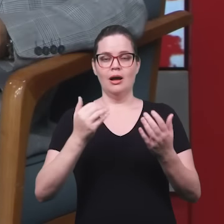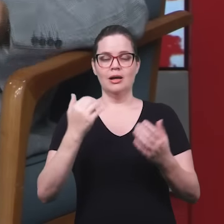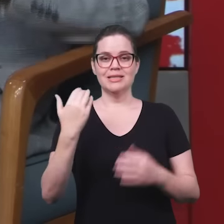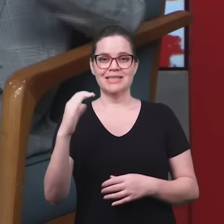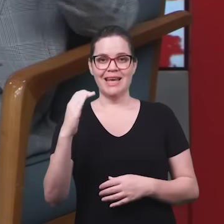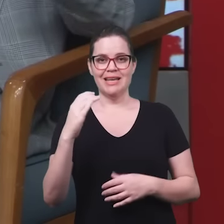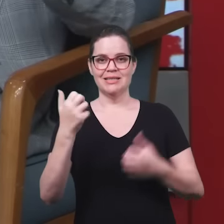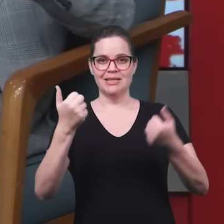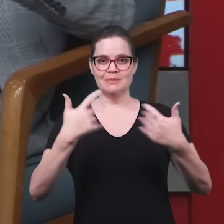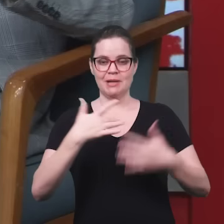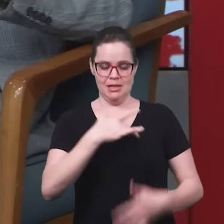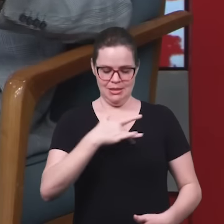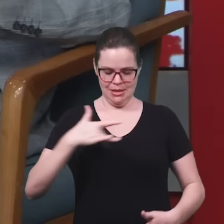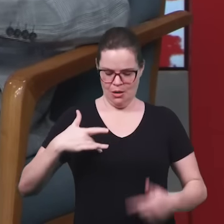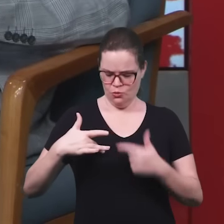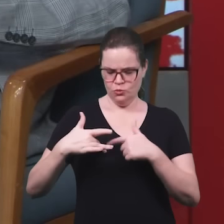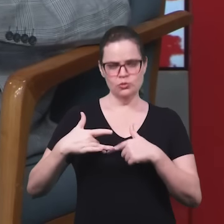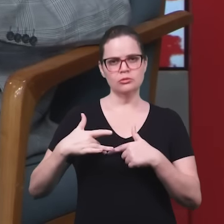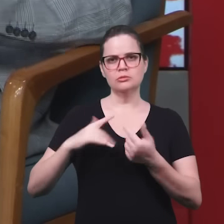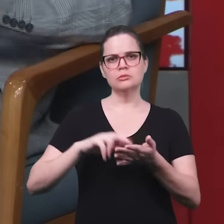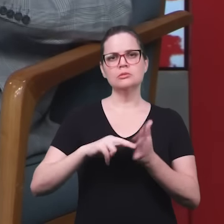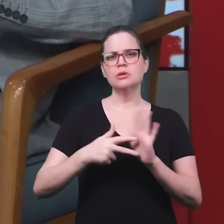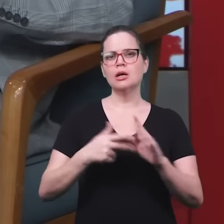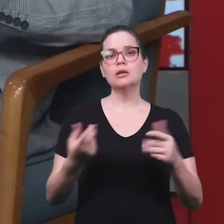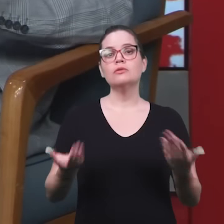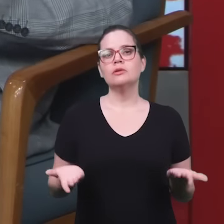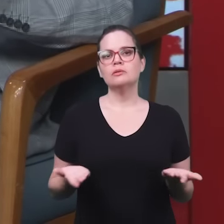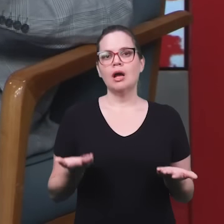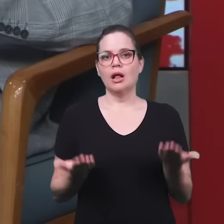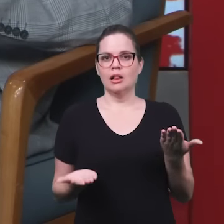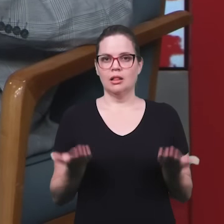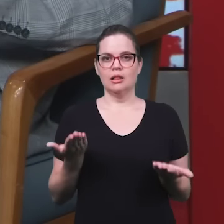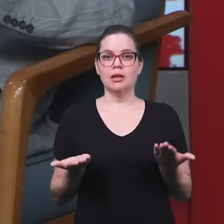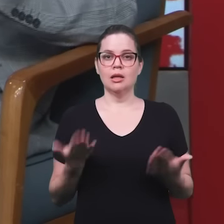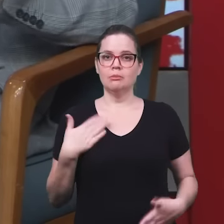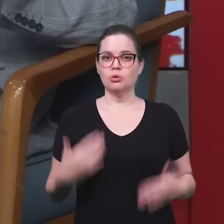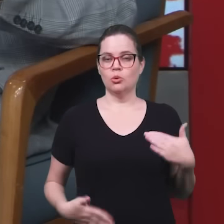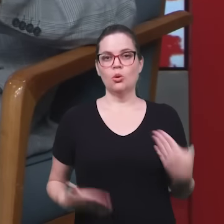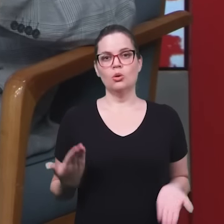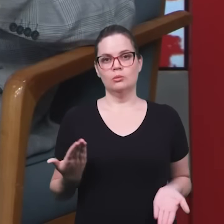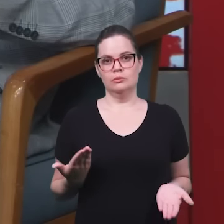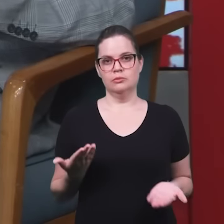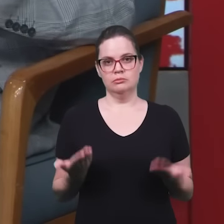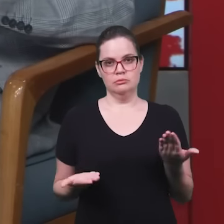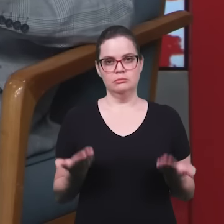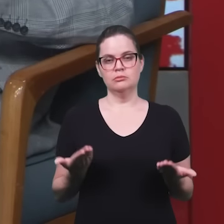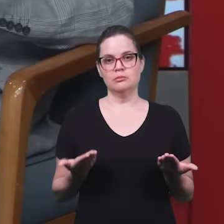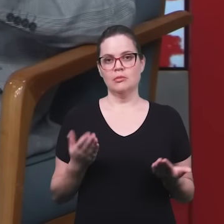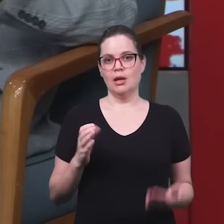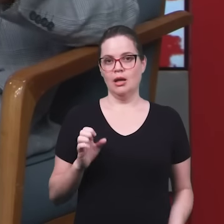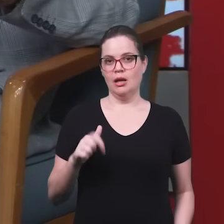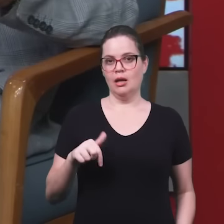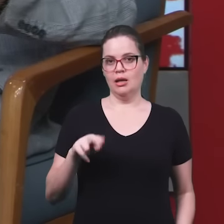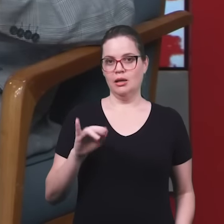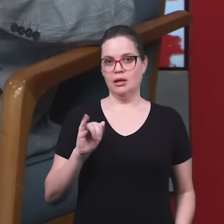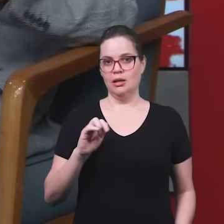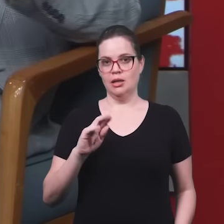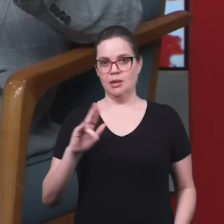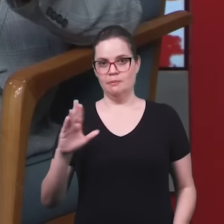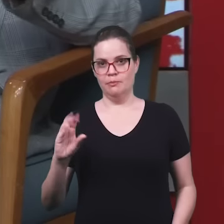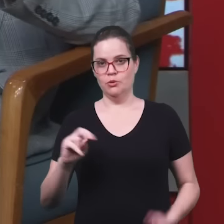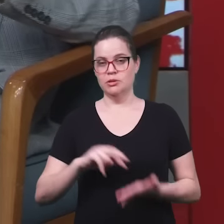saúde como um equilíbrio. Quer dizer, o que é saúde? A saúde é um equilíbrio, que se chama, um